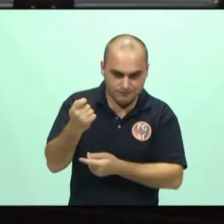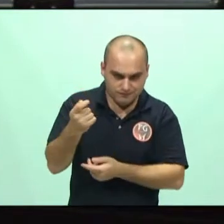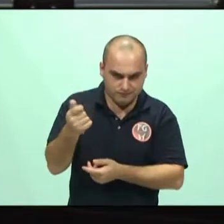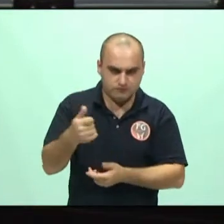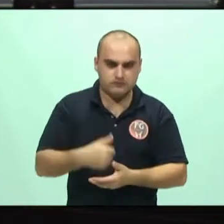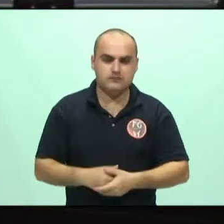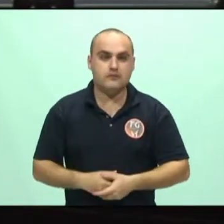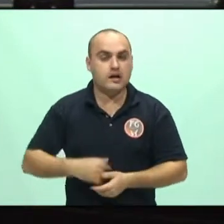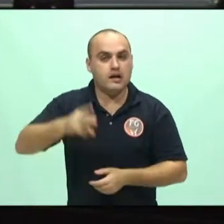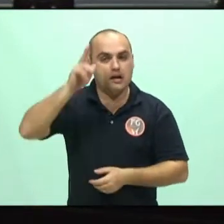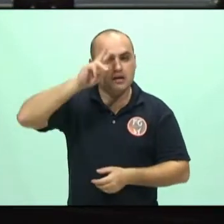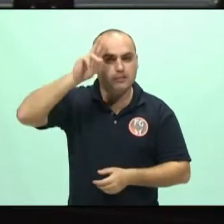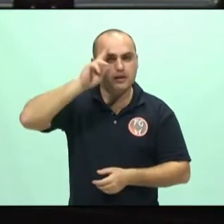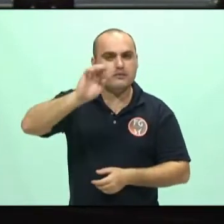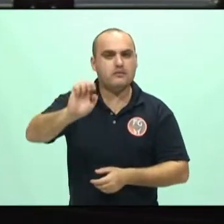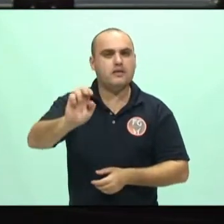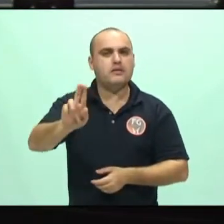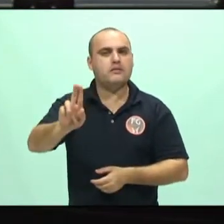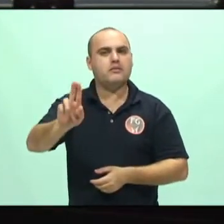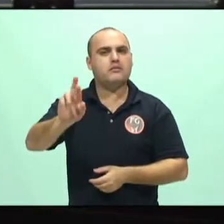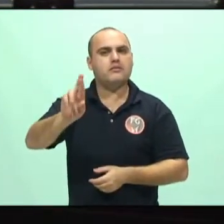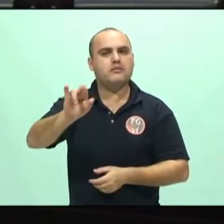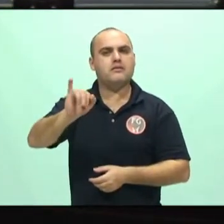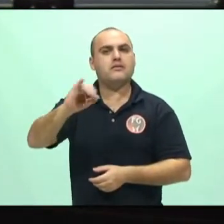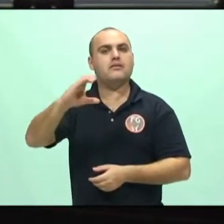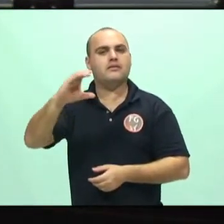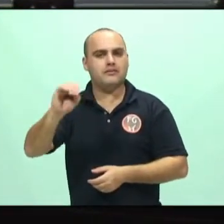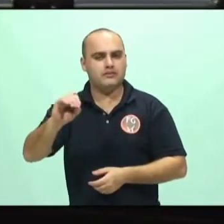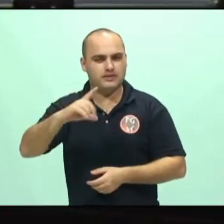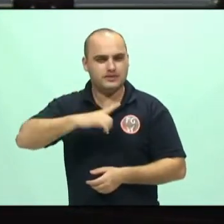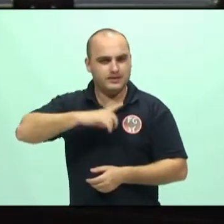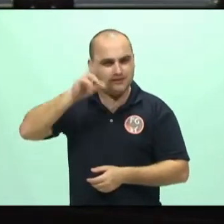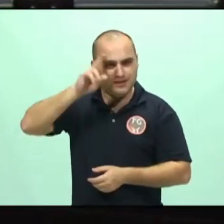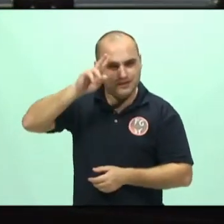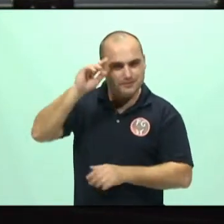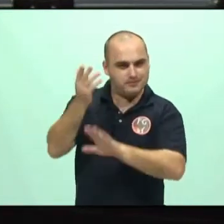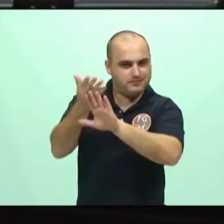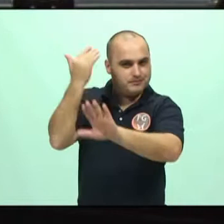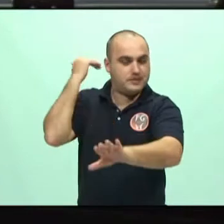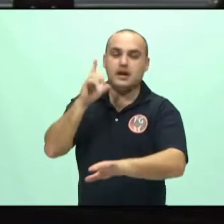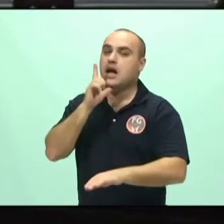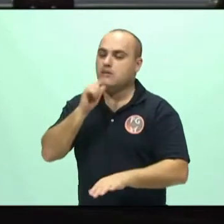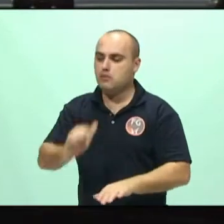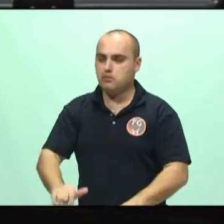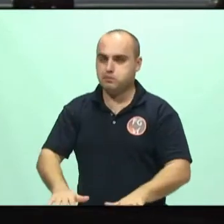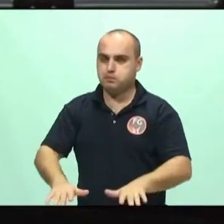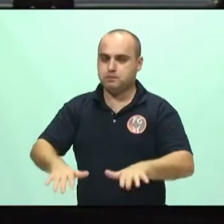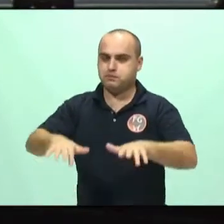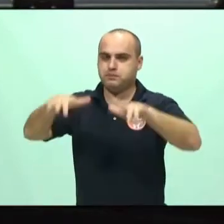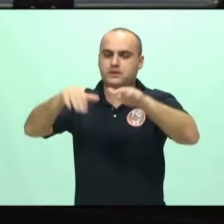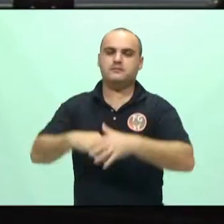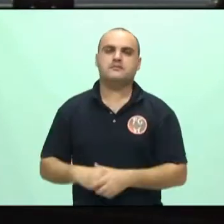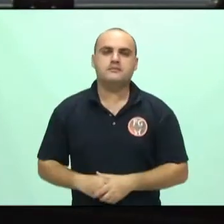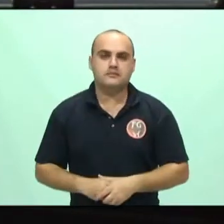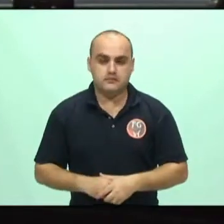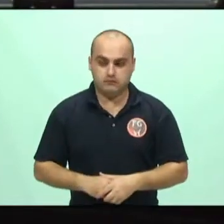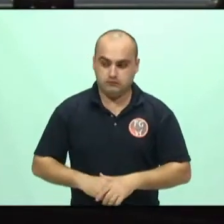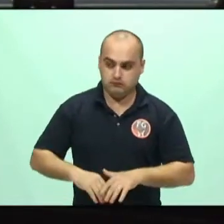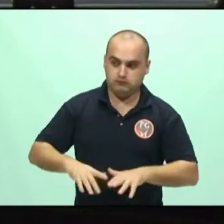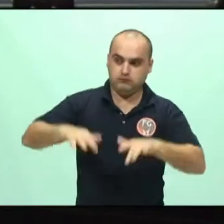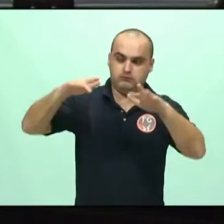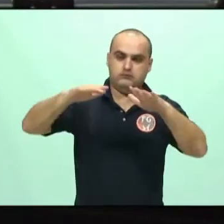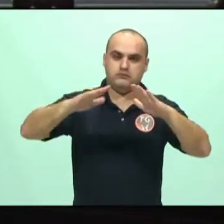de do clube né que houve enchente podem enchente os moradores